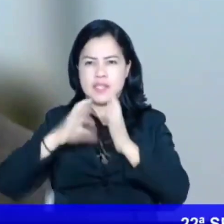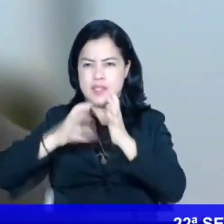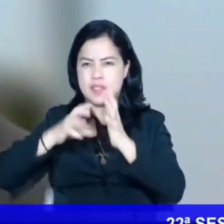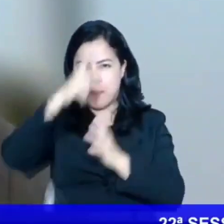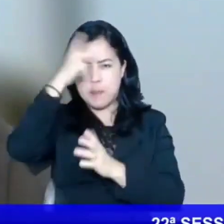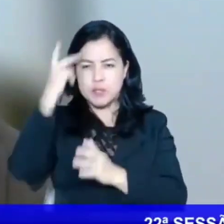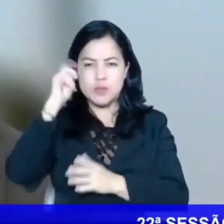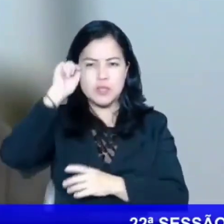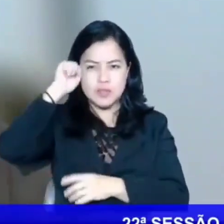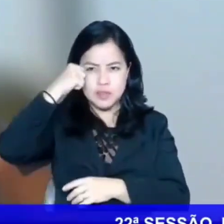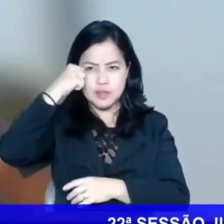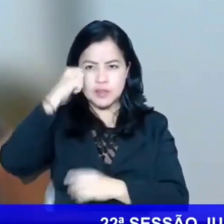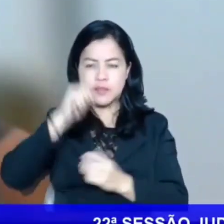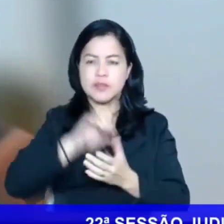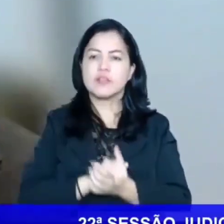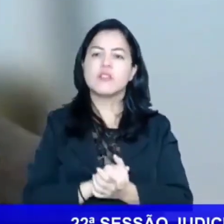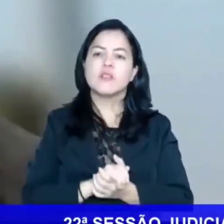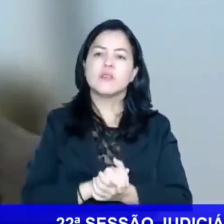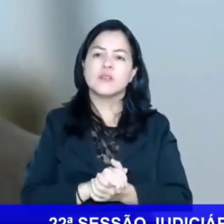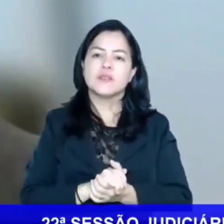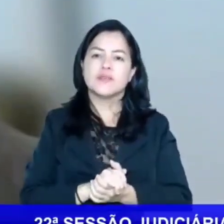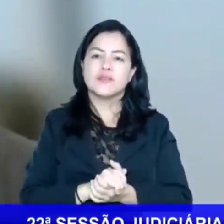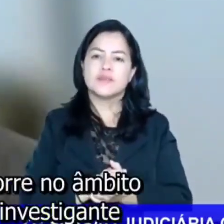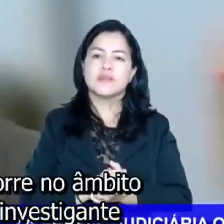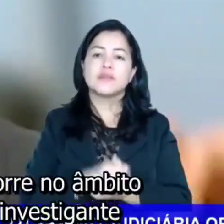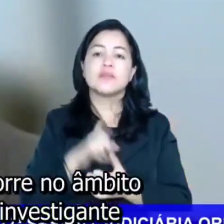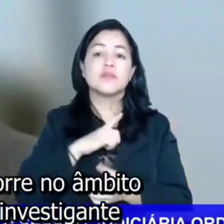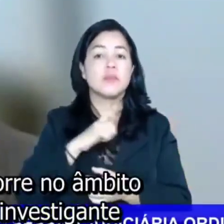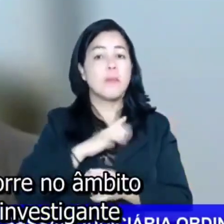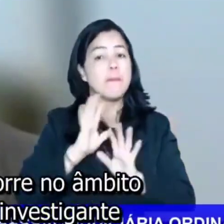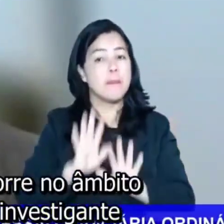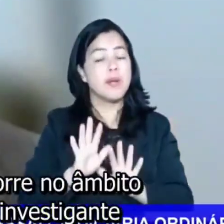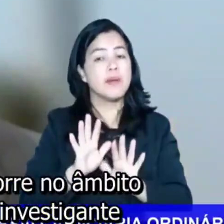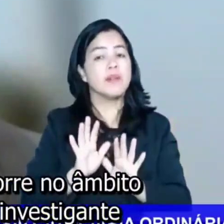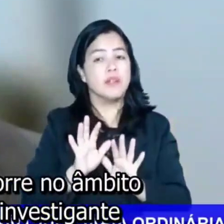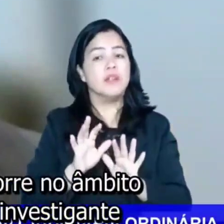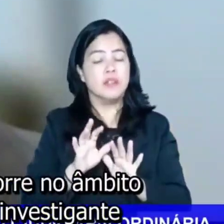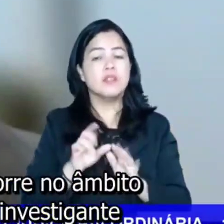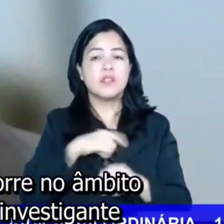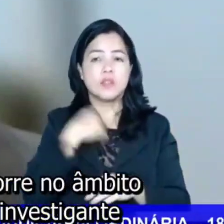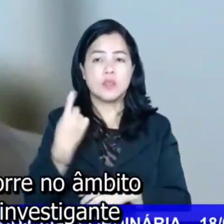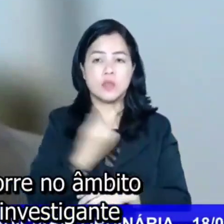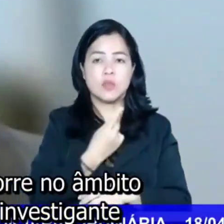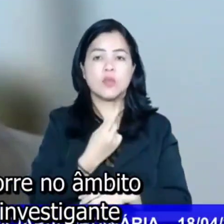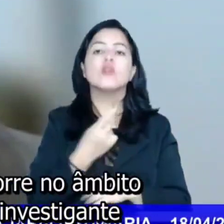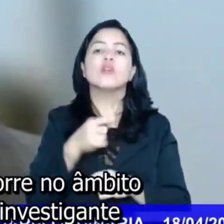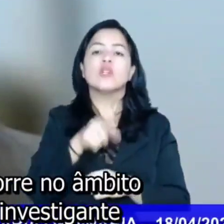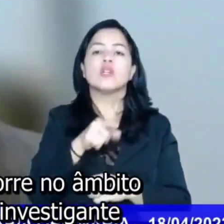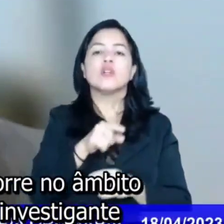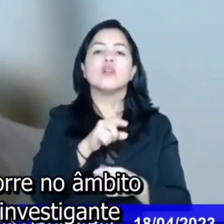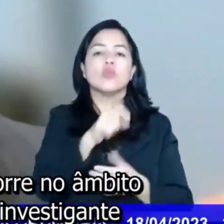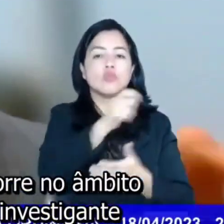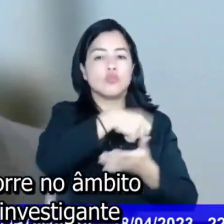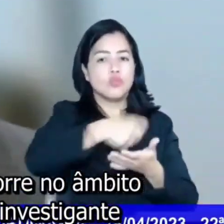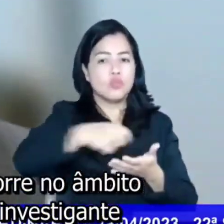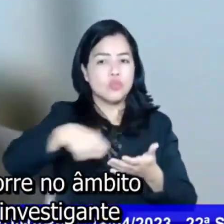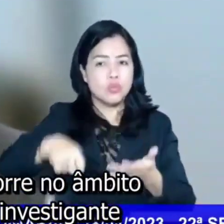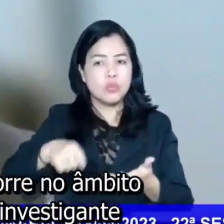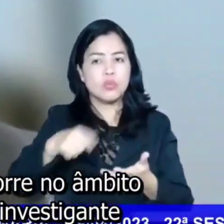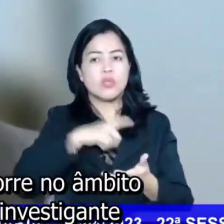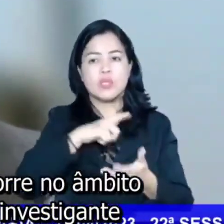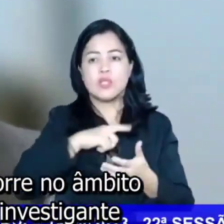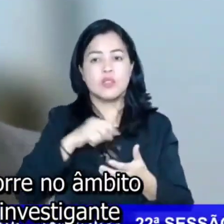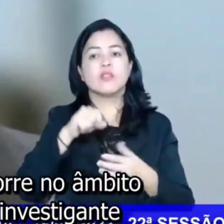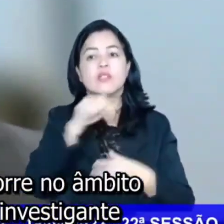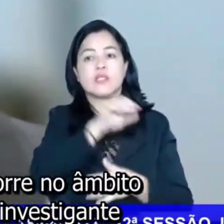de pessoas negras. Com uma ressalva, a verificação do preenchimento desses critérios ocorre no âmbito